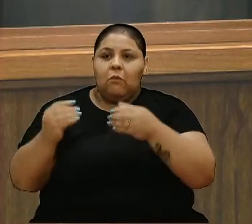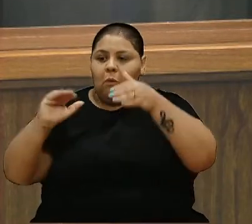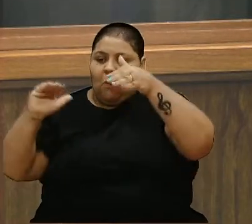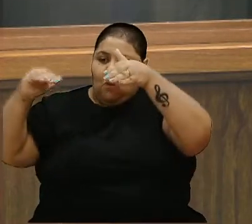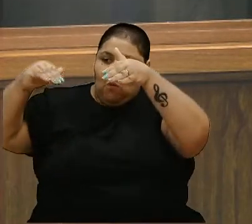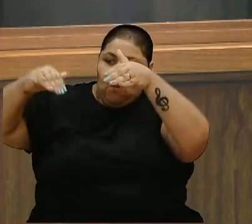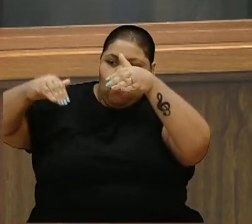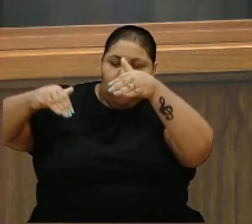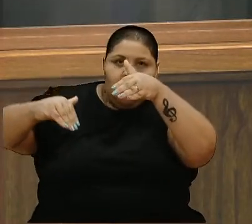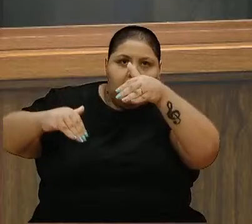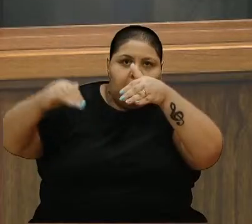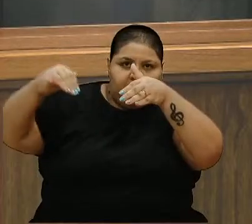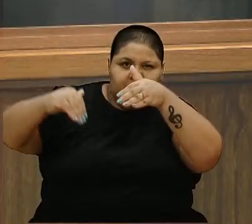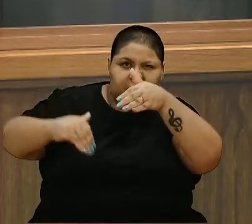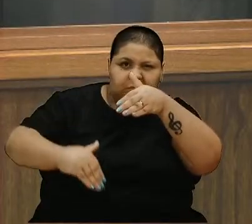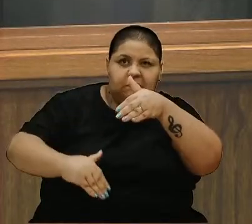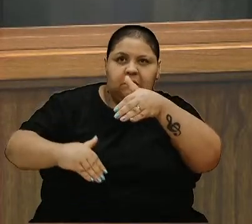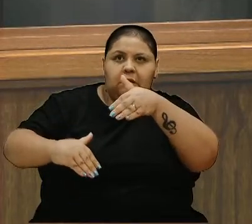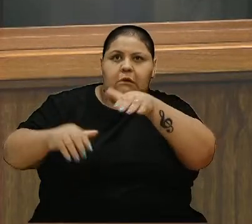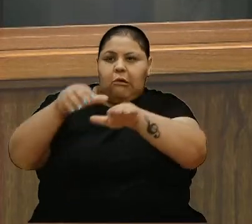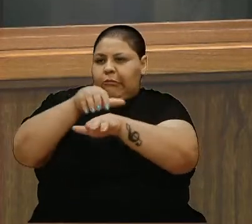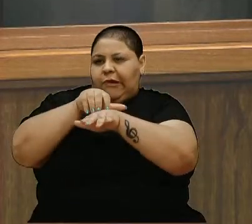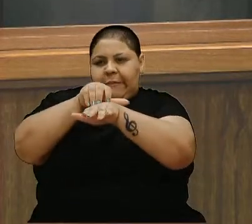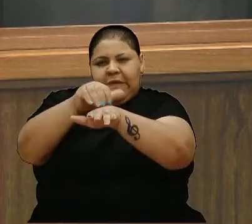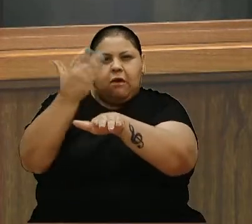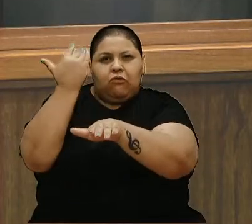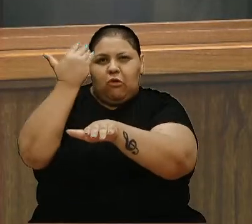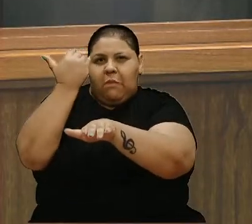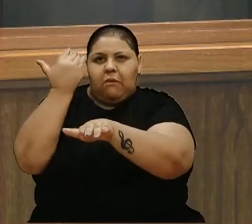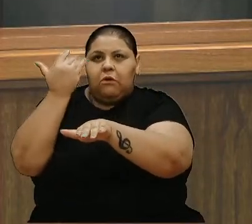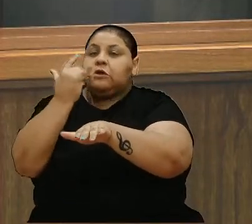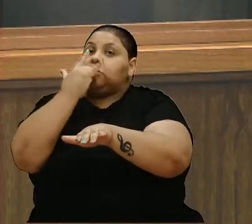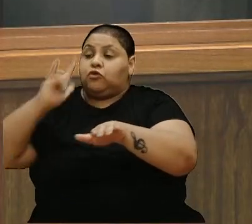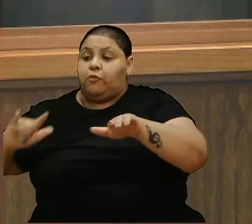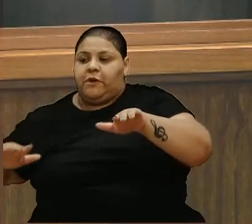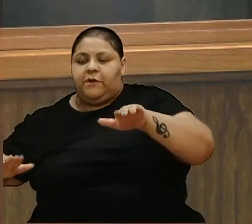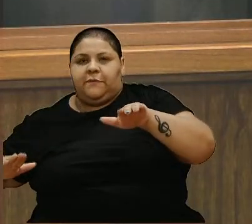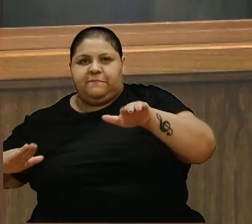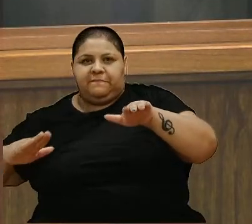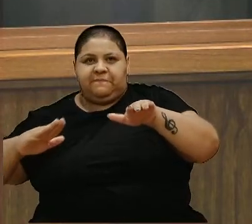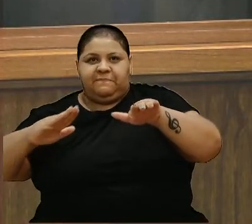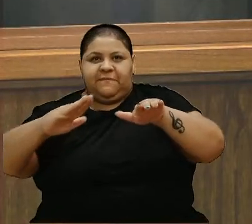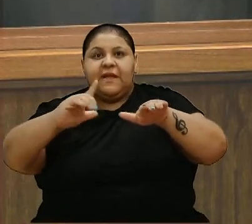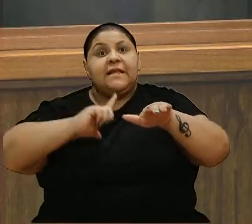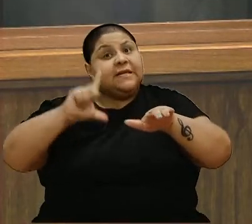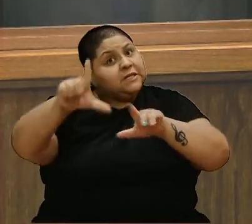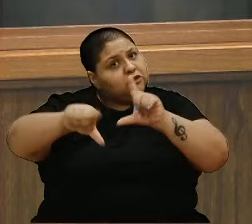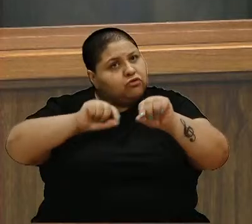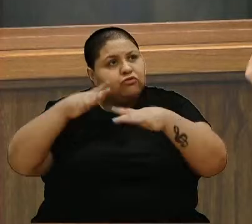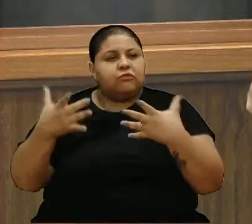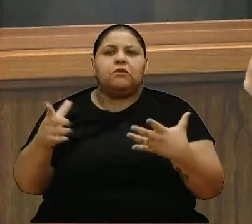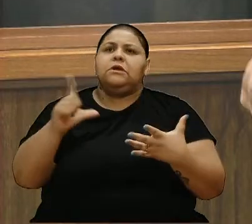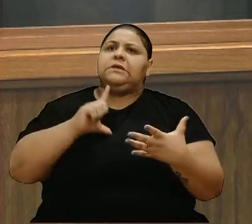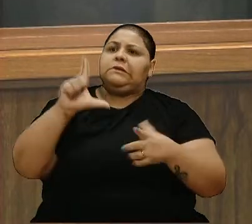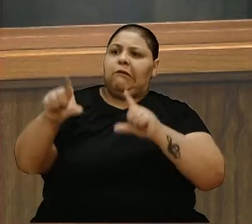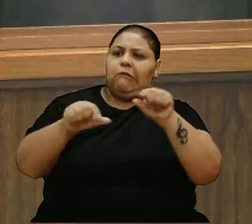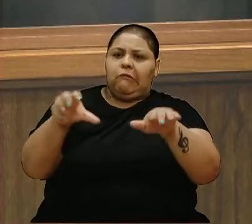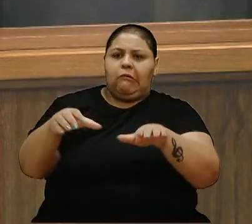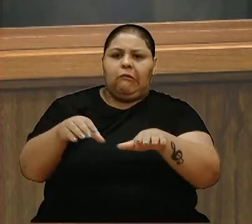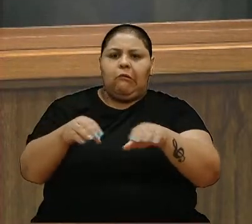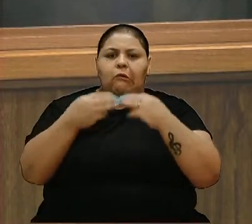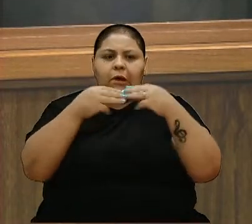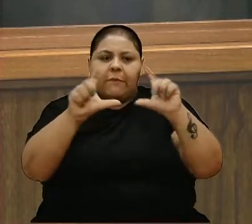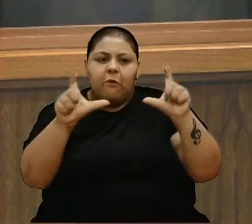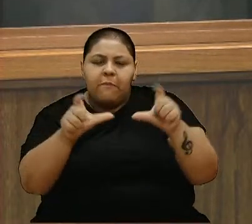tanto para o caminhão normal subir, deve existir alternativas. Tem que ter algum caminhão menor